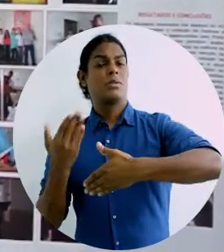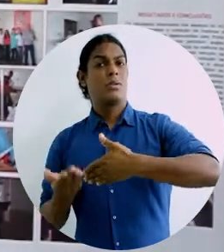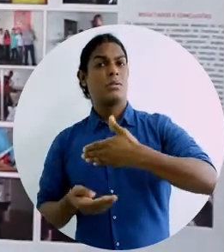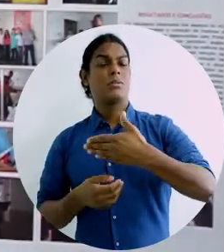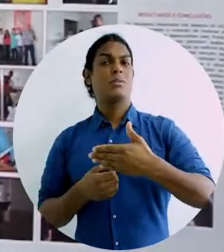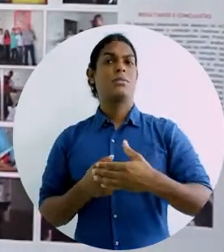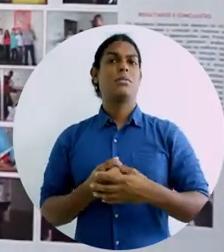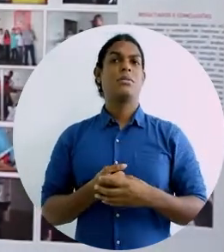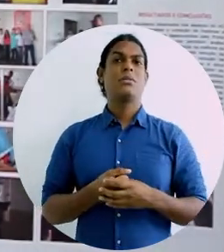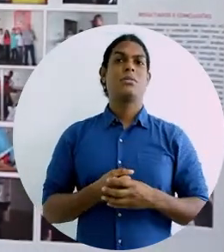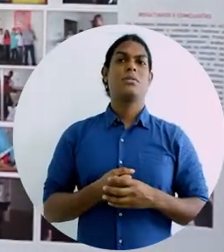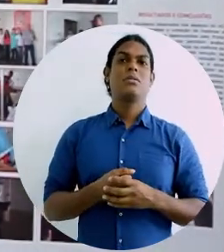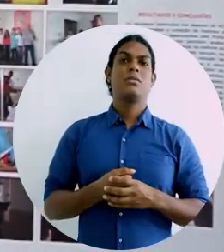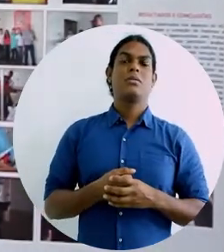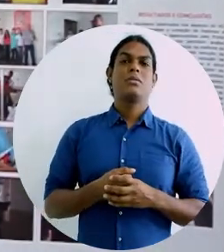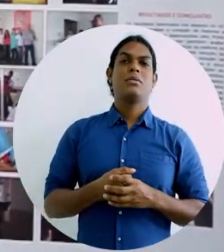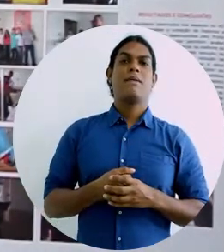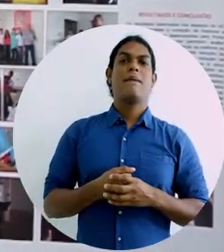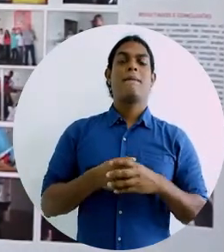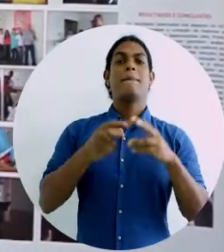de mediação, quase um ano,